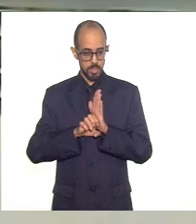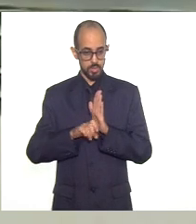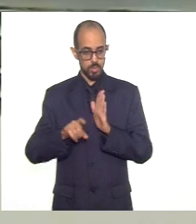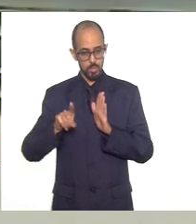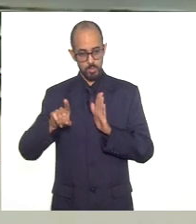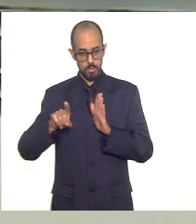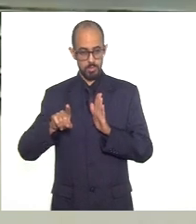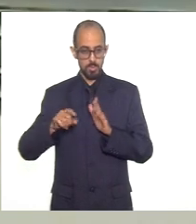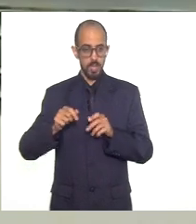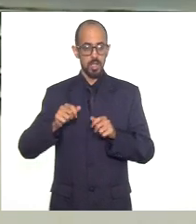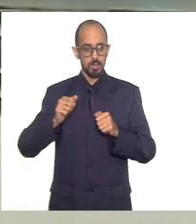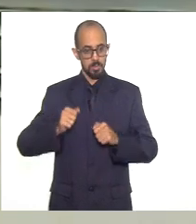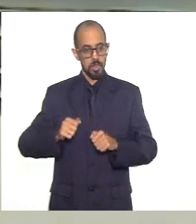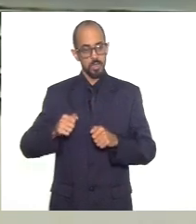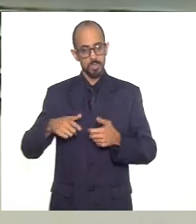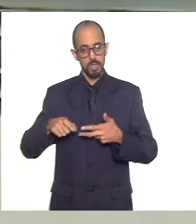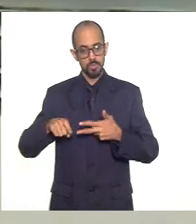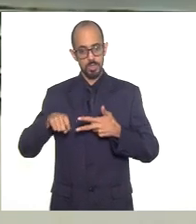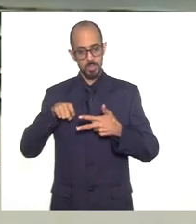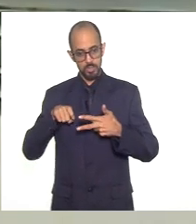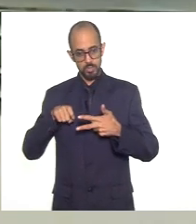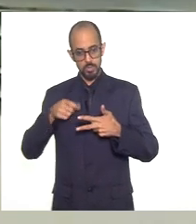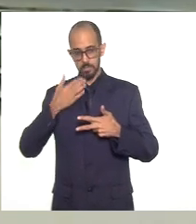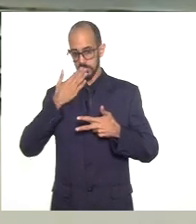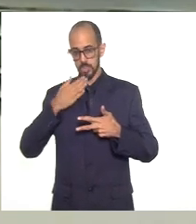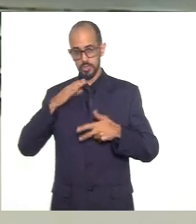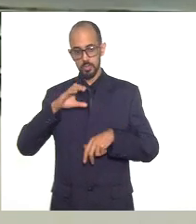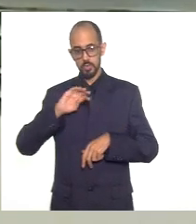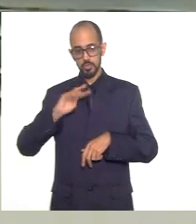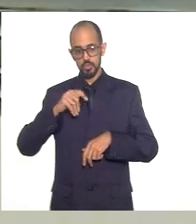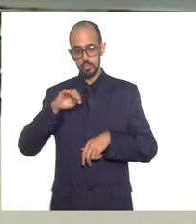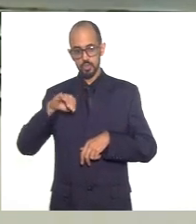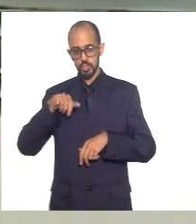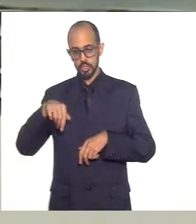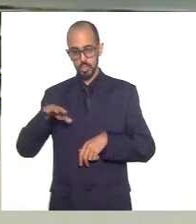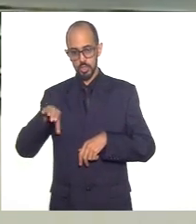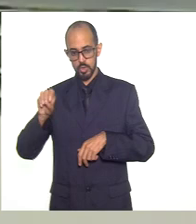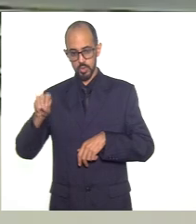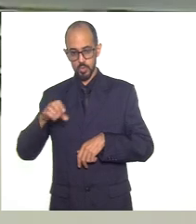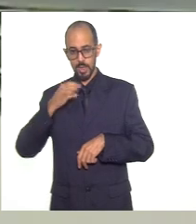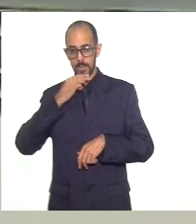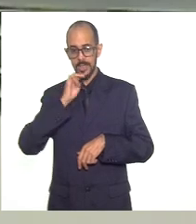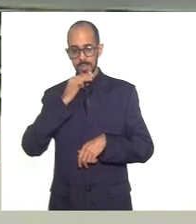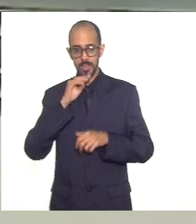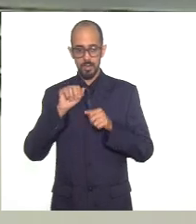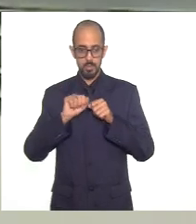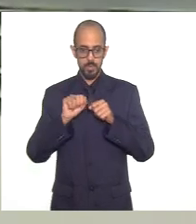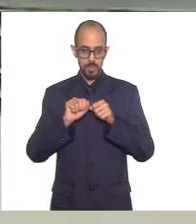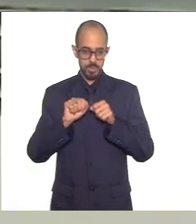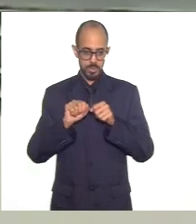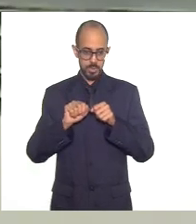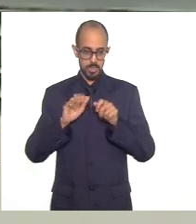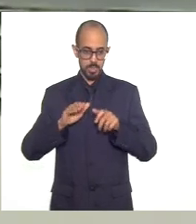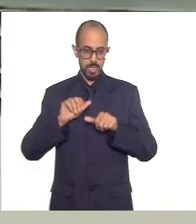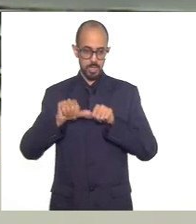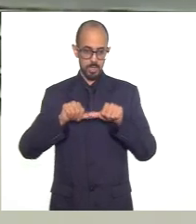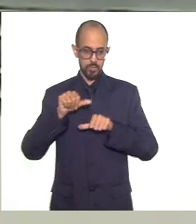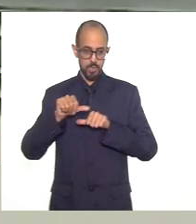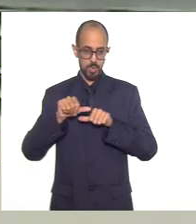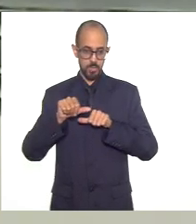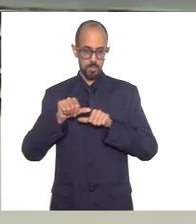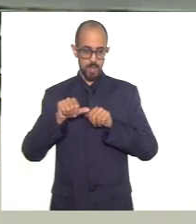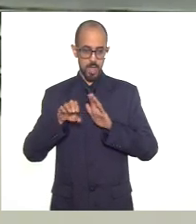do Executivo pediu para o deputado Chiquinho da Mangueira fazê-lo, que quer transformar o projeto